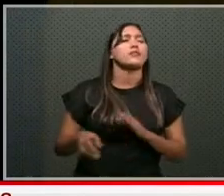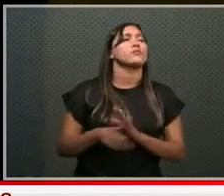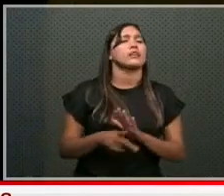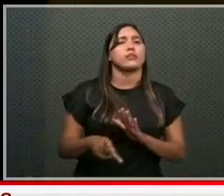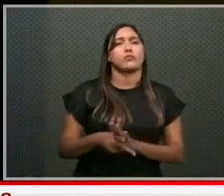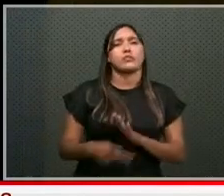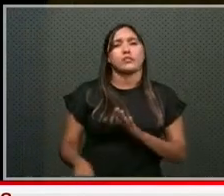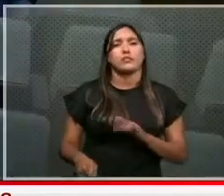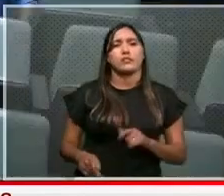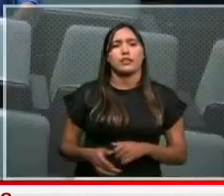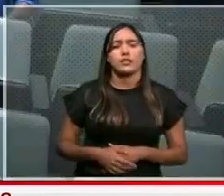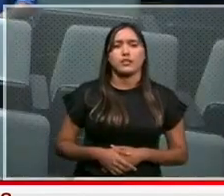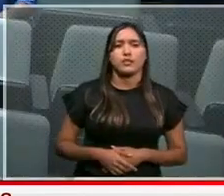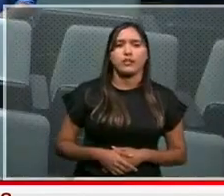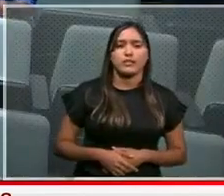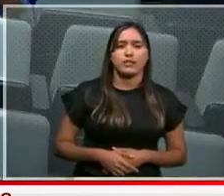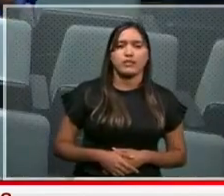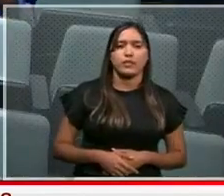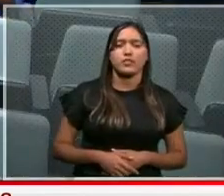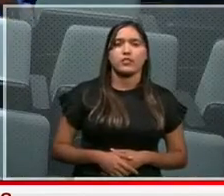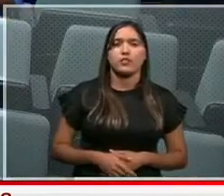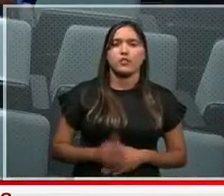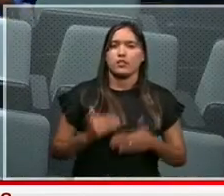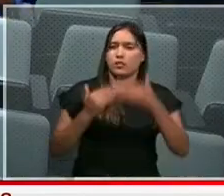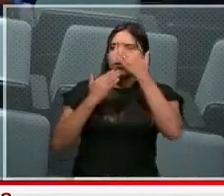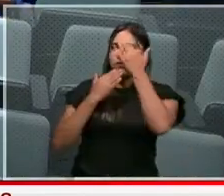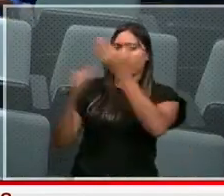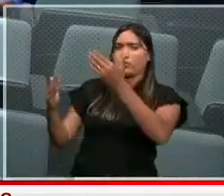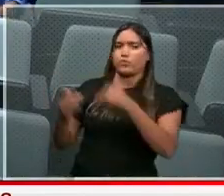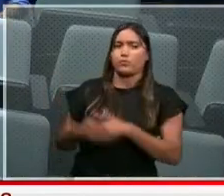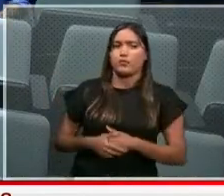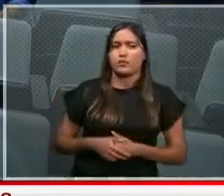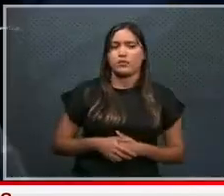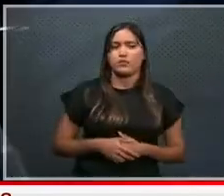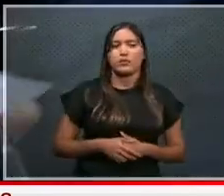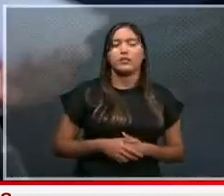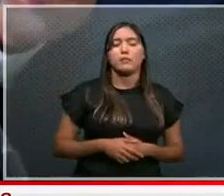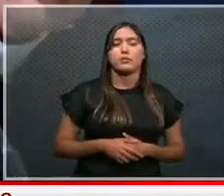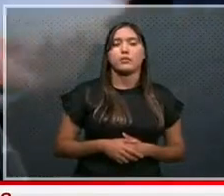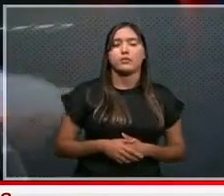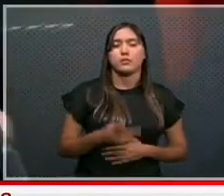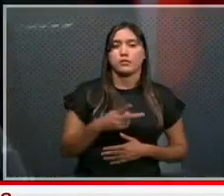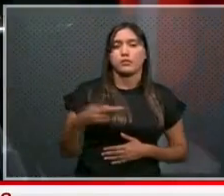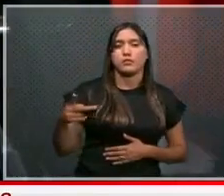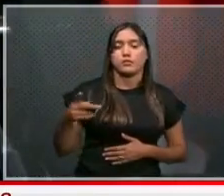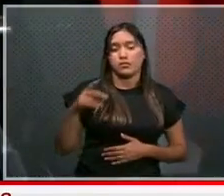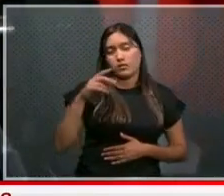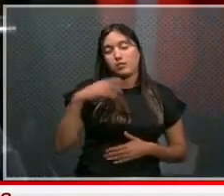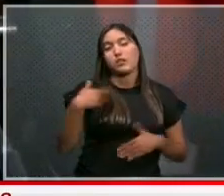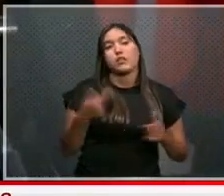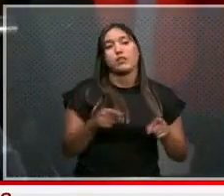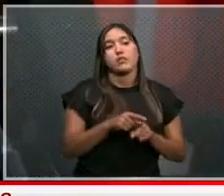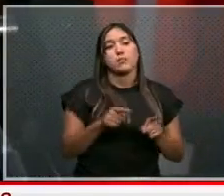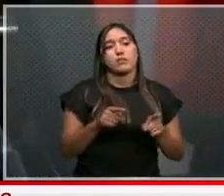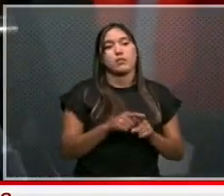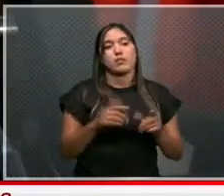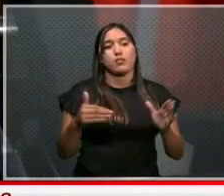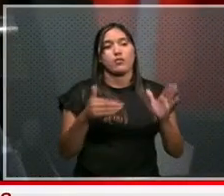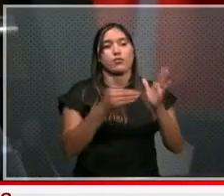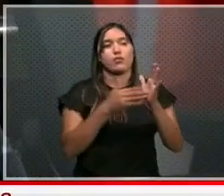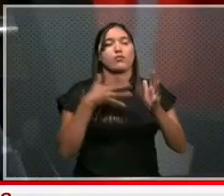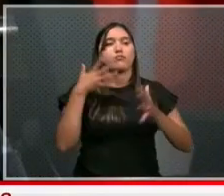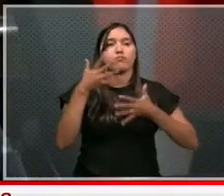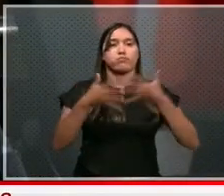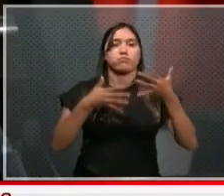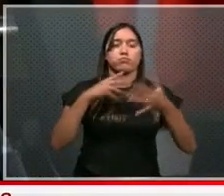Estado do Pará Muito obrigado superintendente e para nossa última intervenção